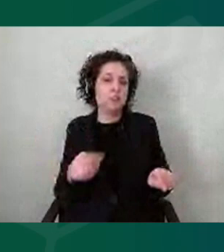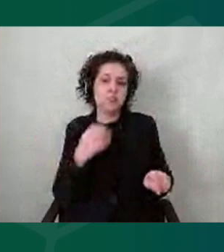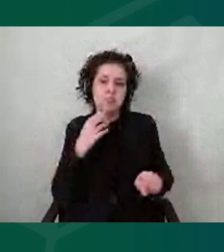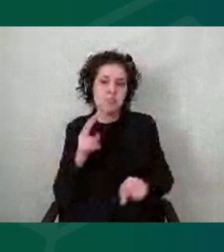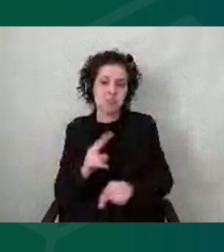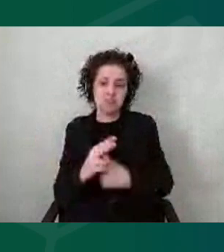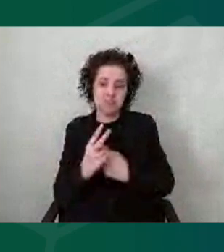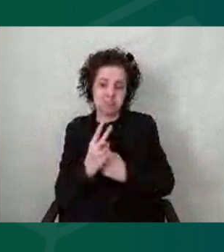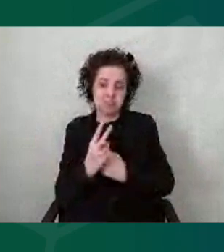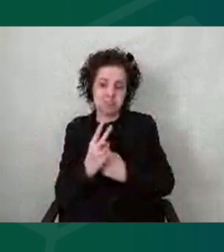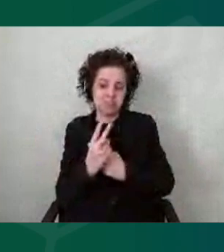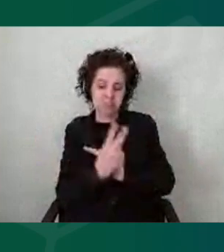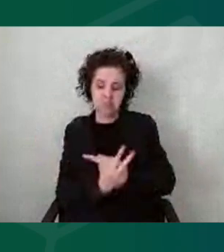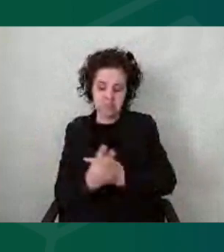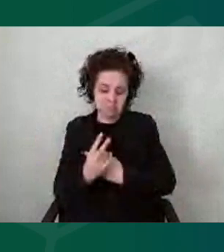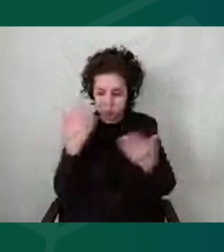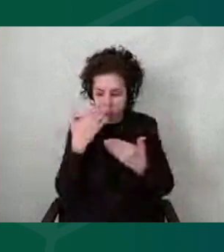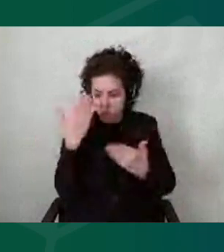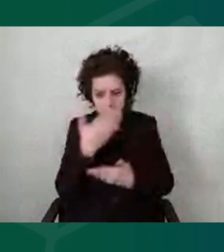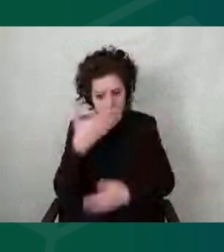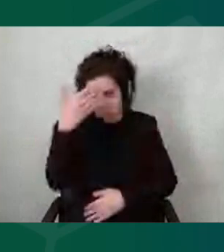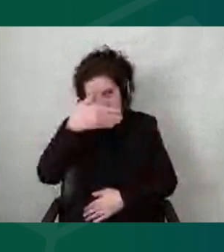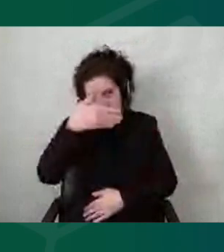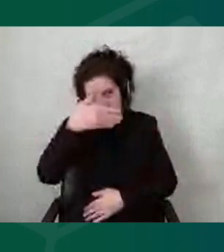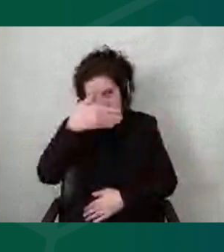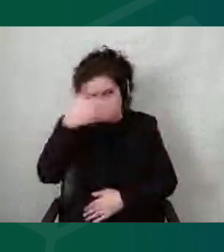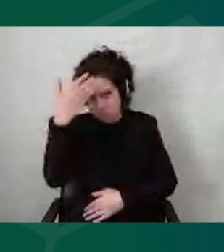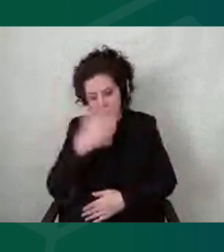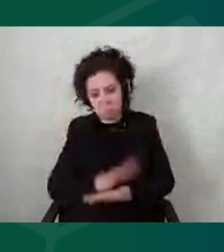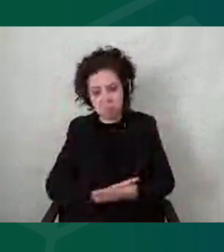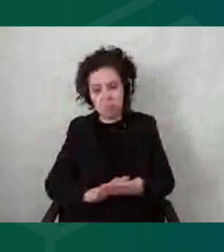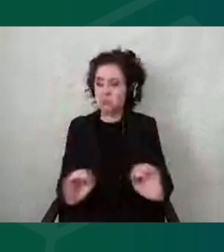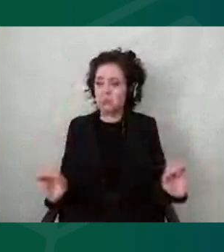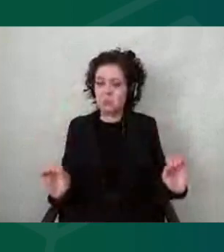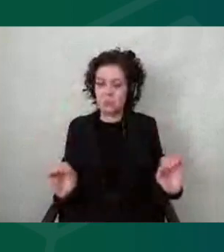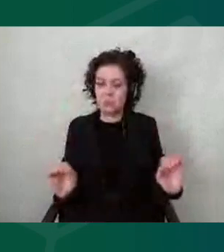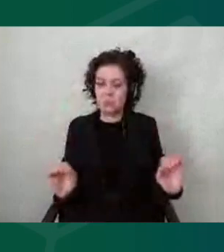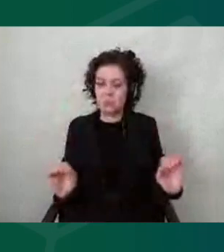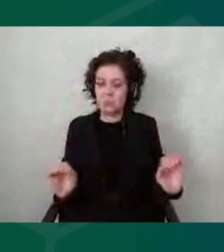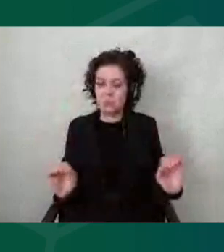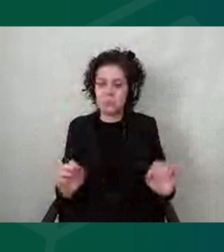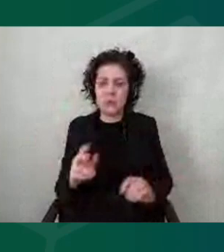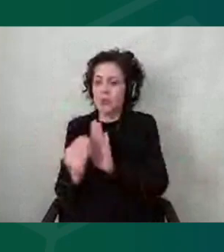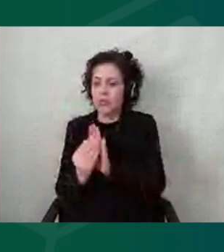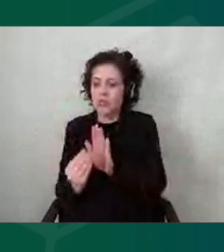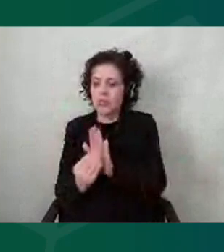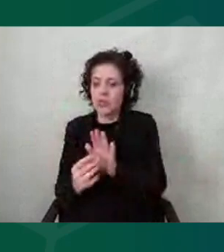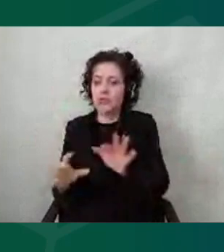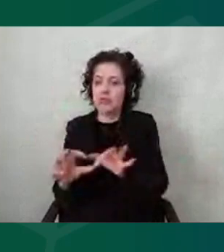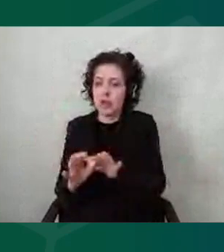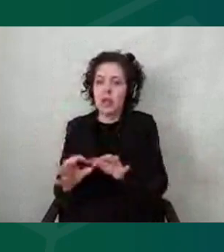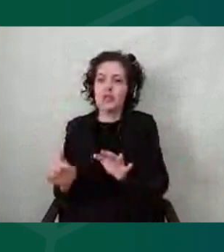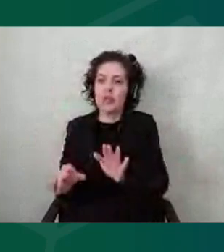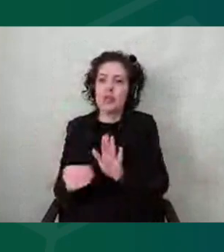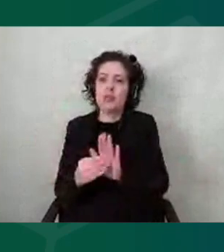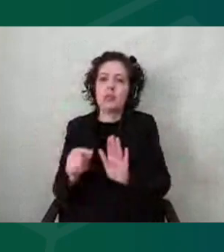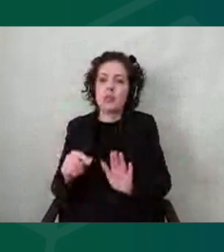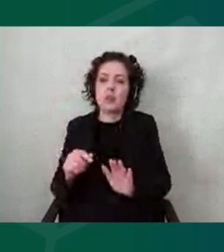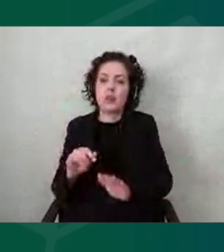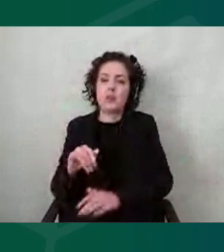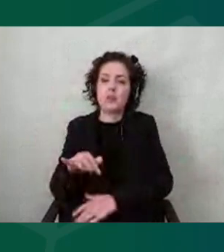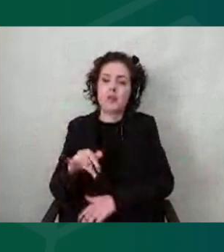verdade, e ficava muito vinculado a um efeito só inflamatório que estava presente nesses pacientes. Hoje